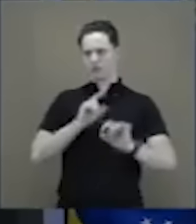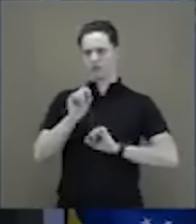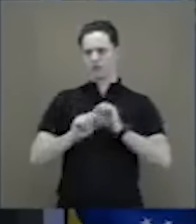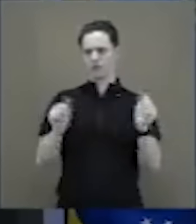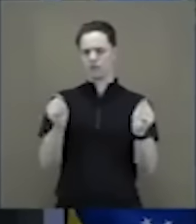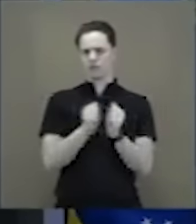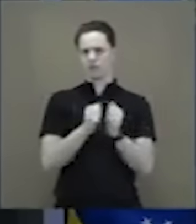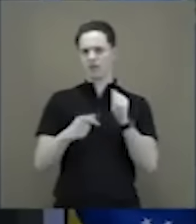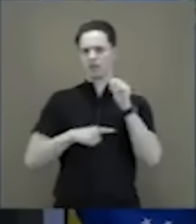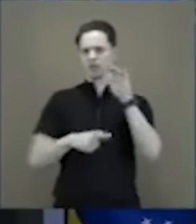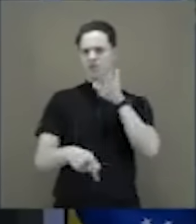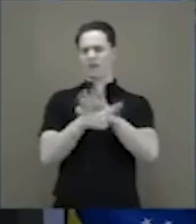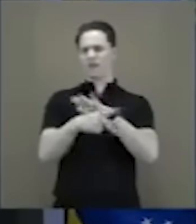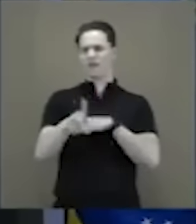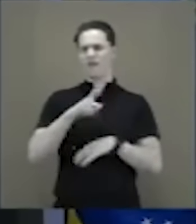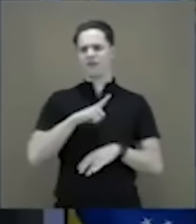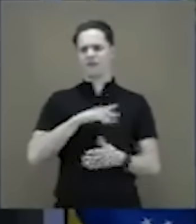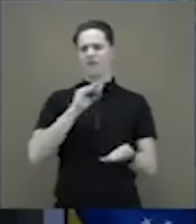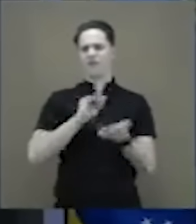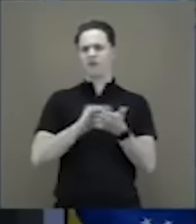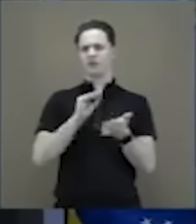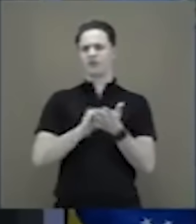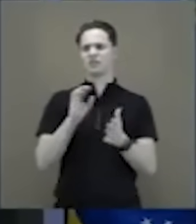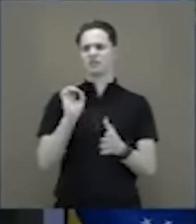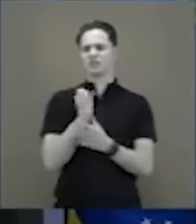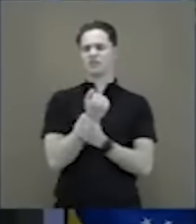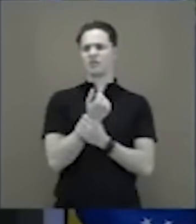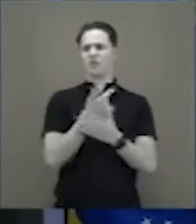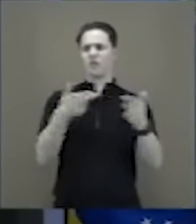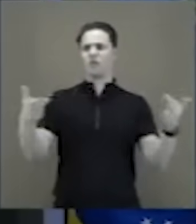isso leva insegurança também para quem está a decidir.